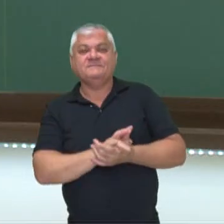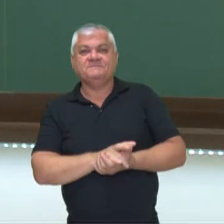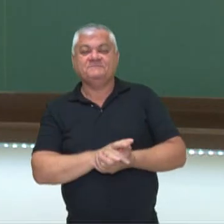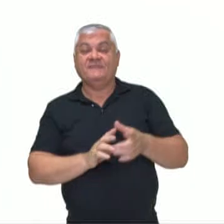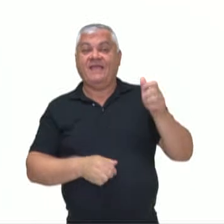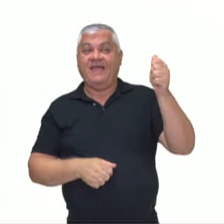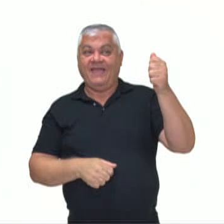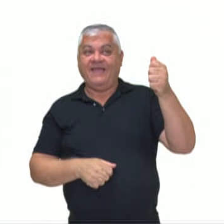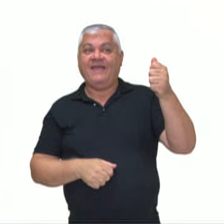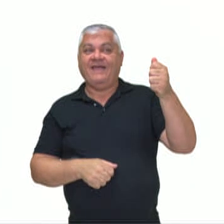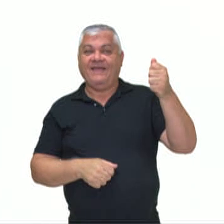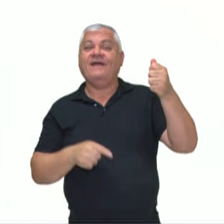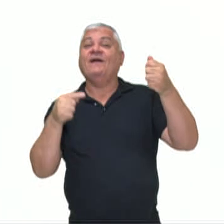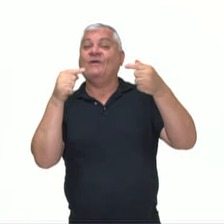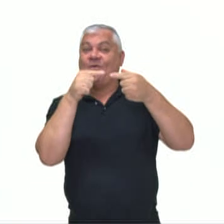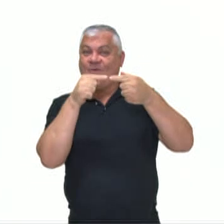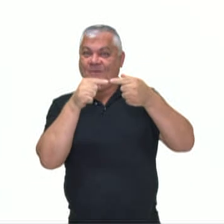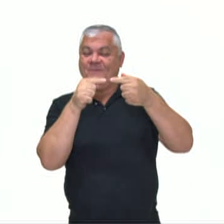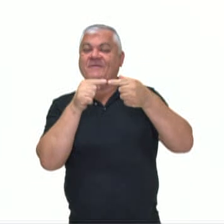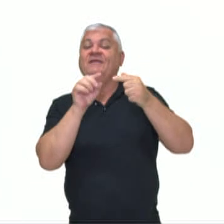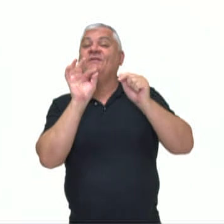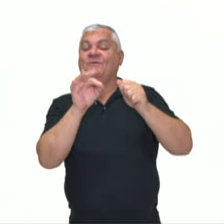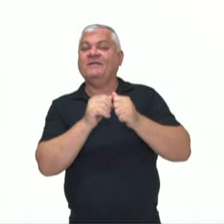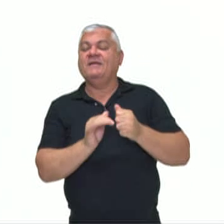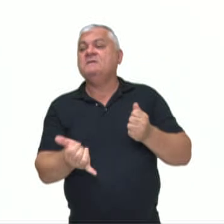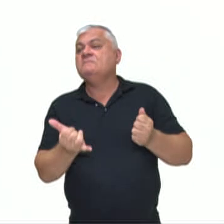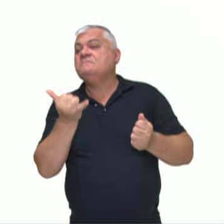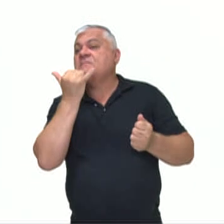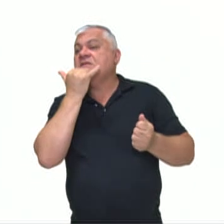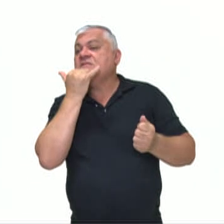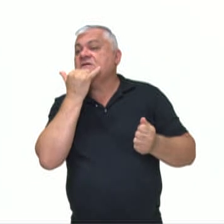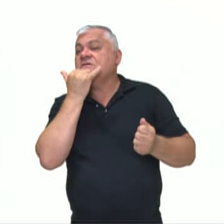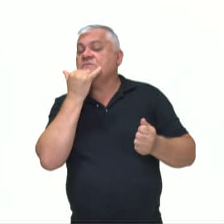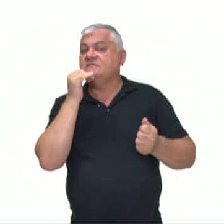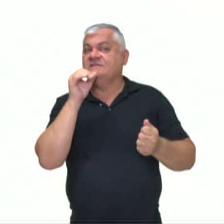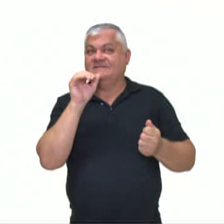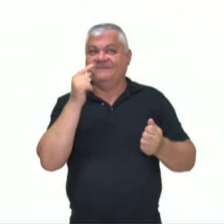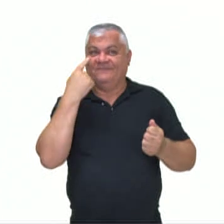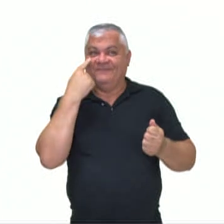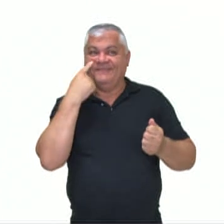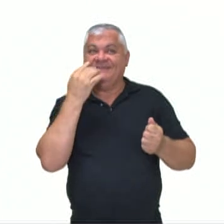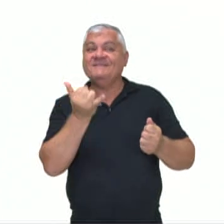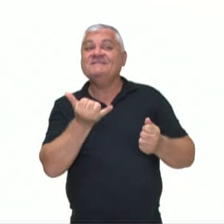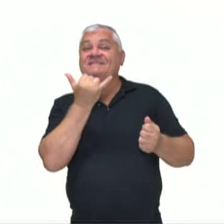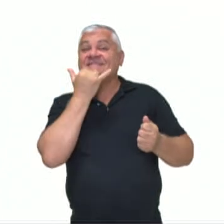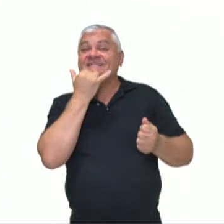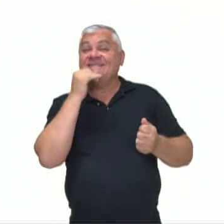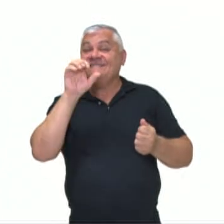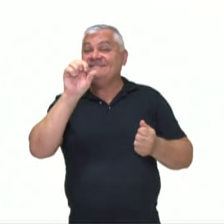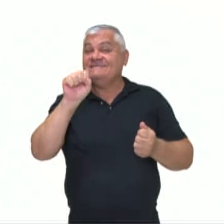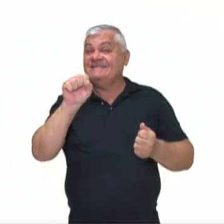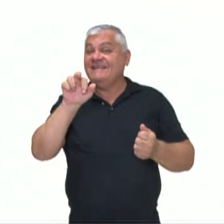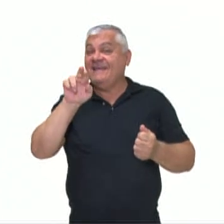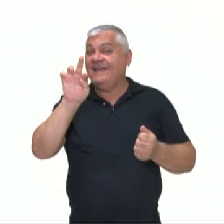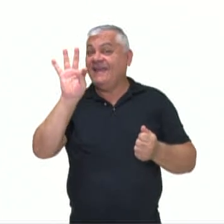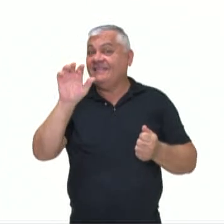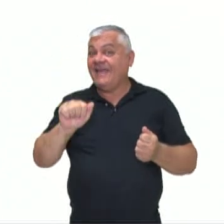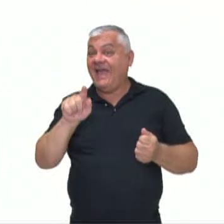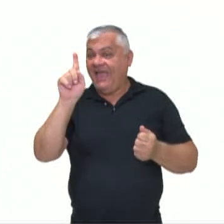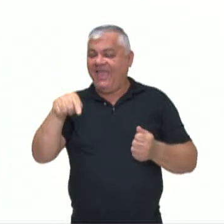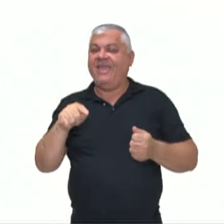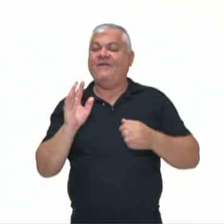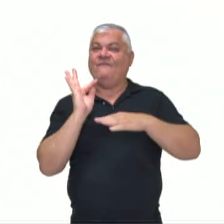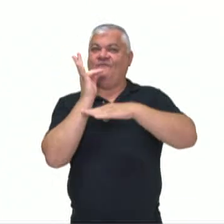A, perdão, es usted la señorita. Então, temos usted e la señorita, indicando